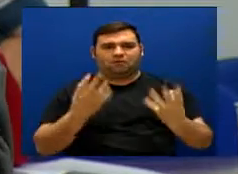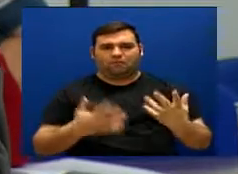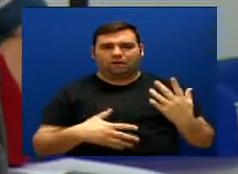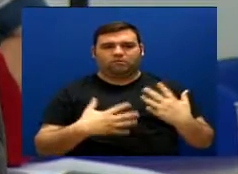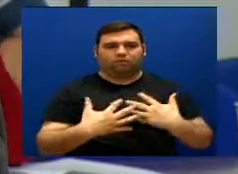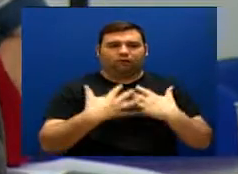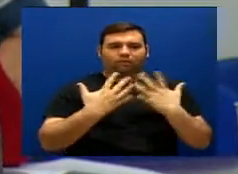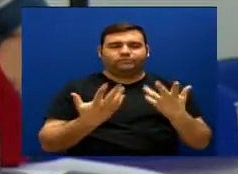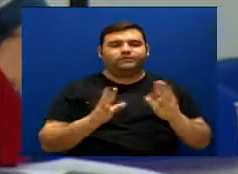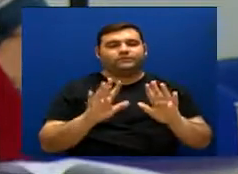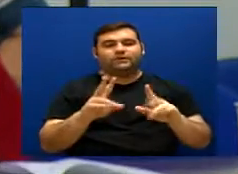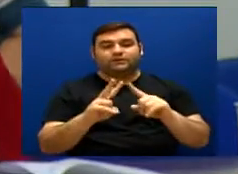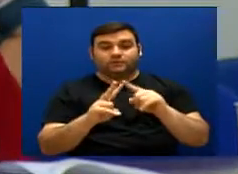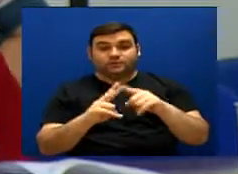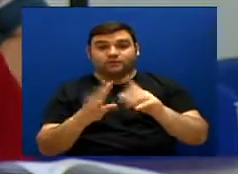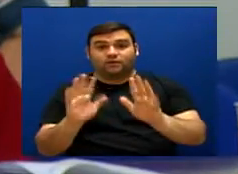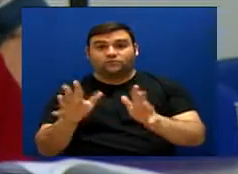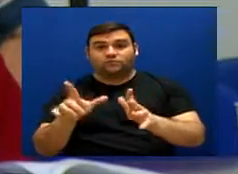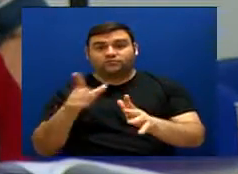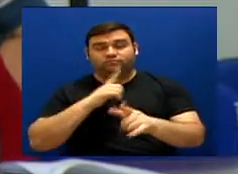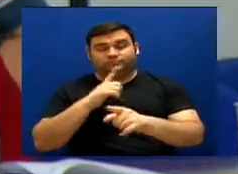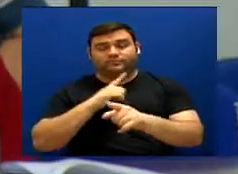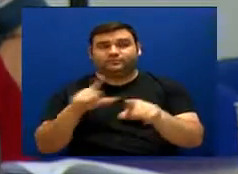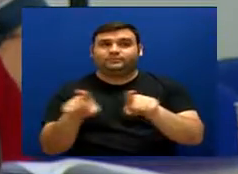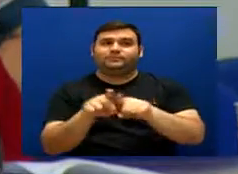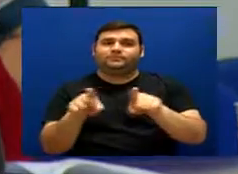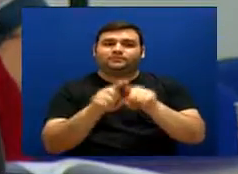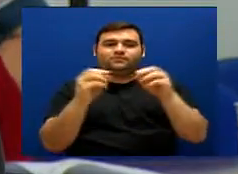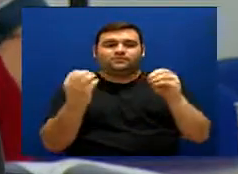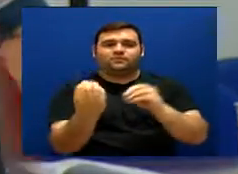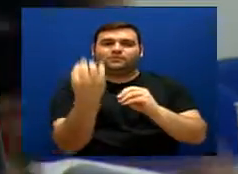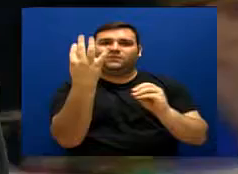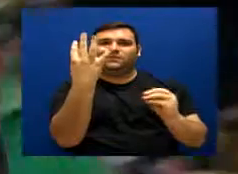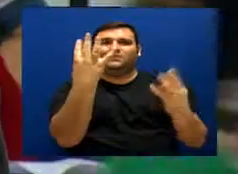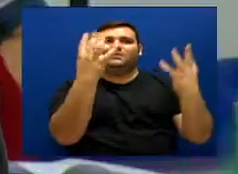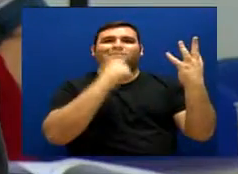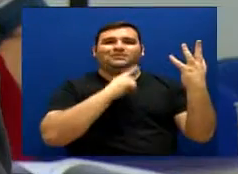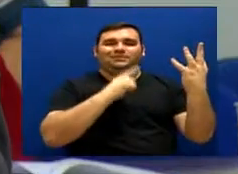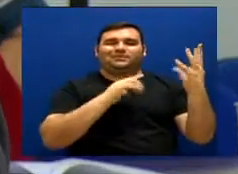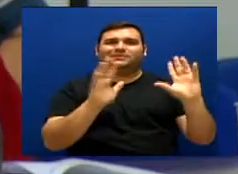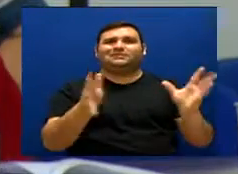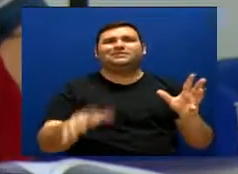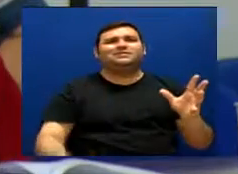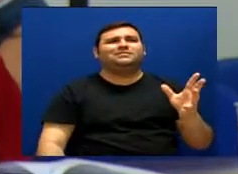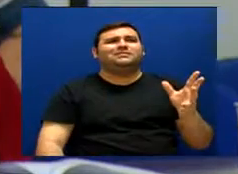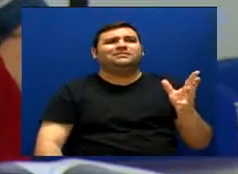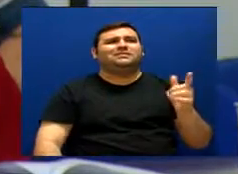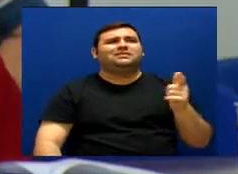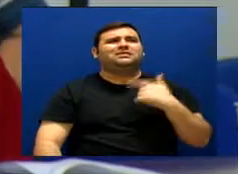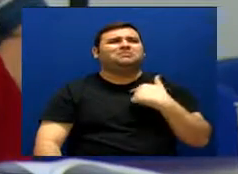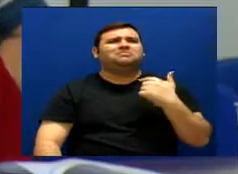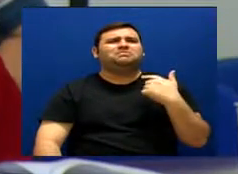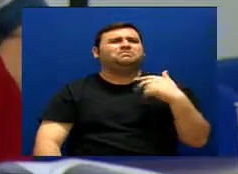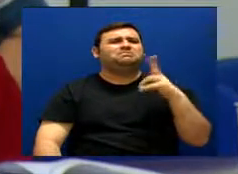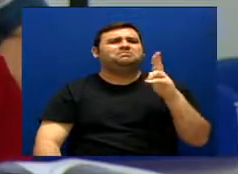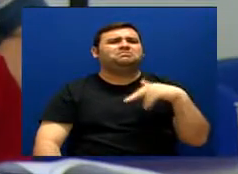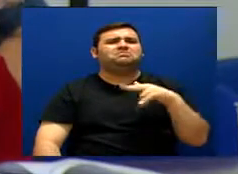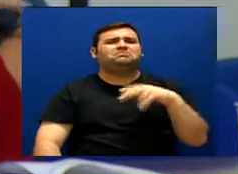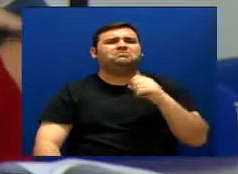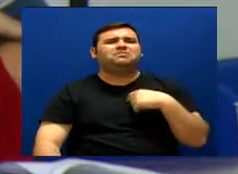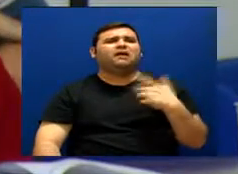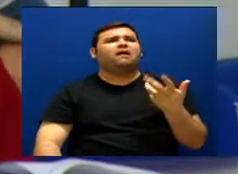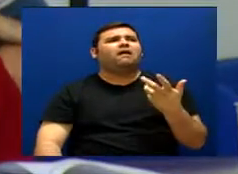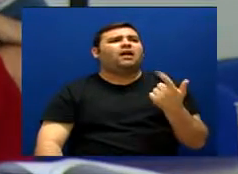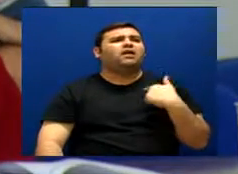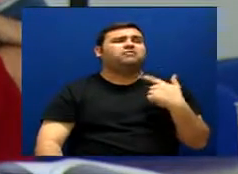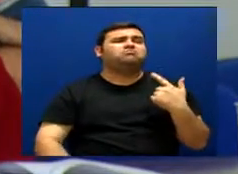na realidade, as 2 já estão lá, também já produzindo. Nunca me despertou esse